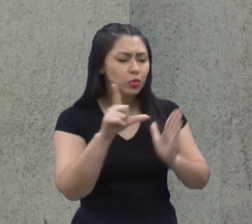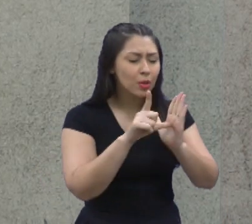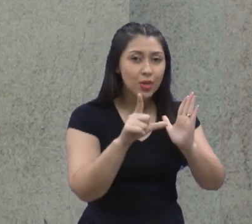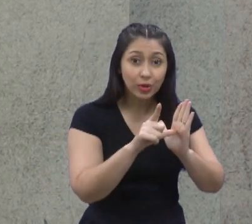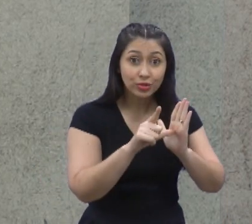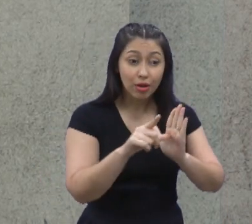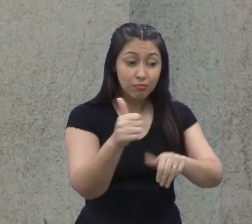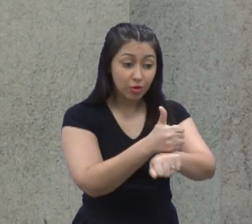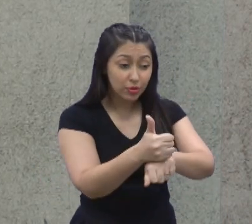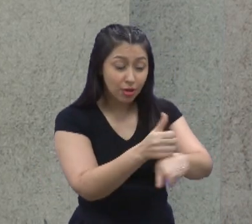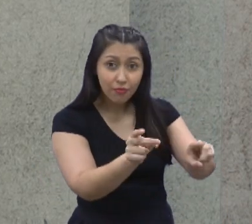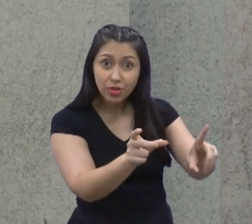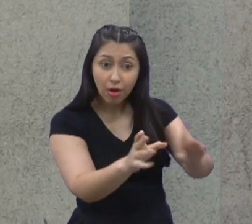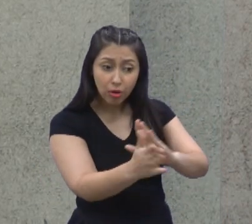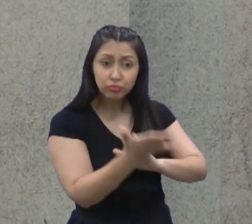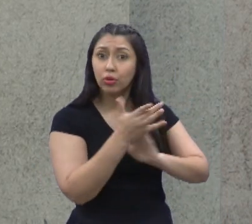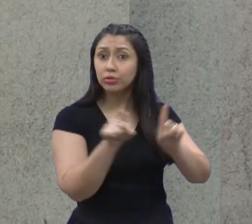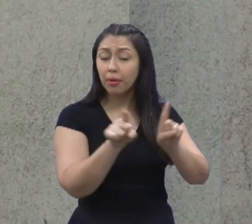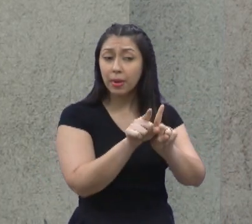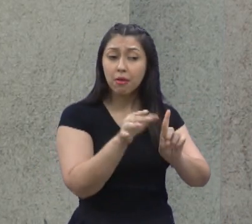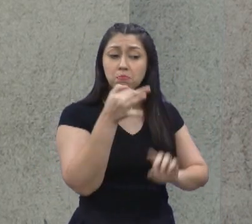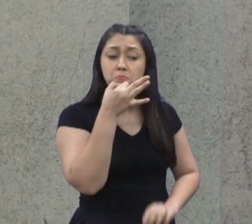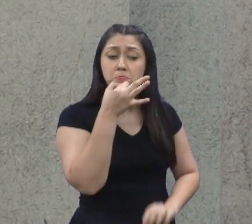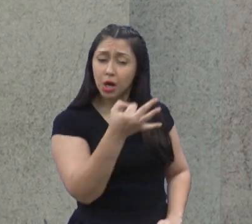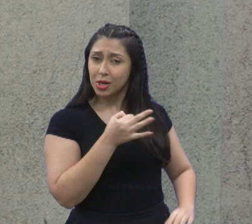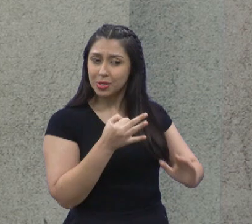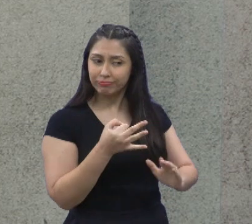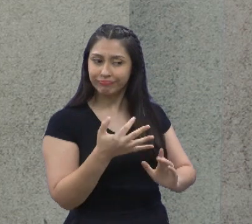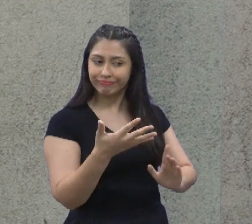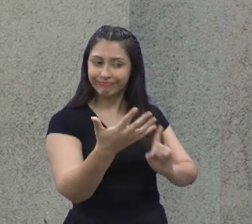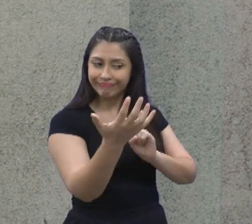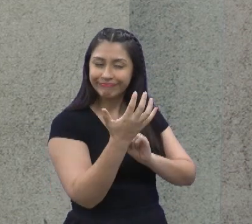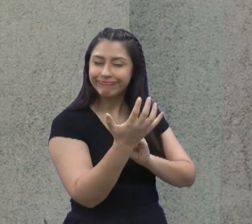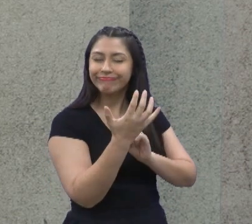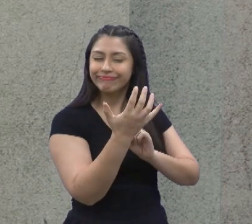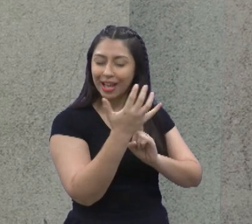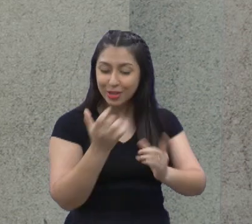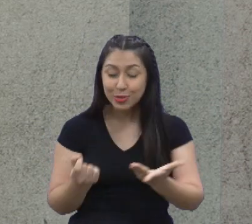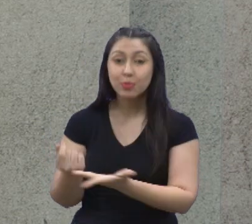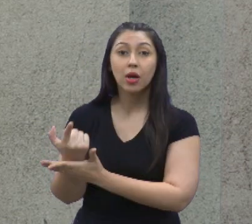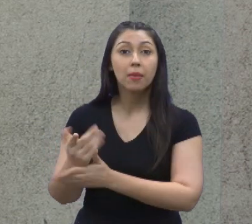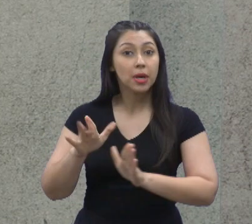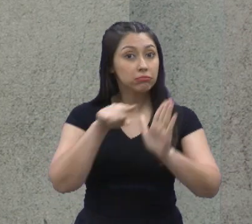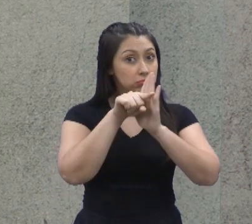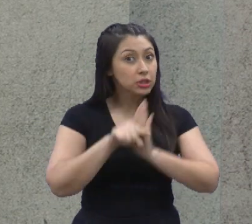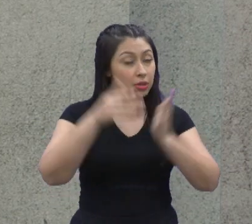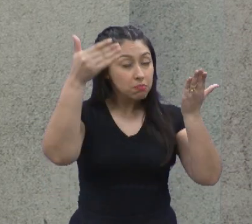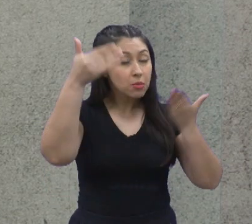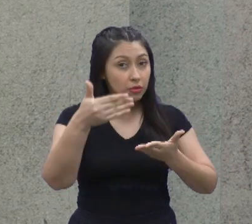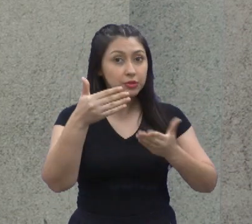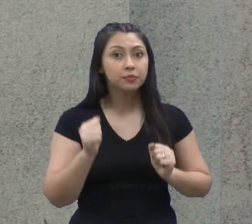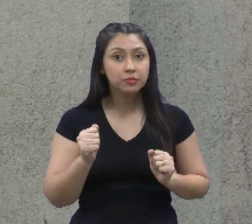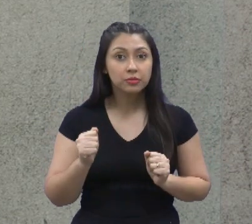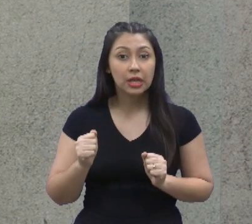e até influenciado por nas suas compras, viu? E as pesquisas comprovam, olha só, 70%